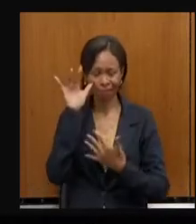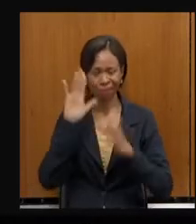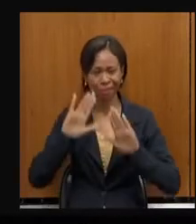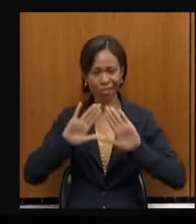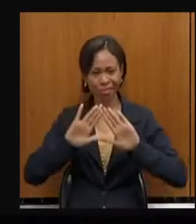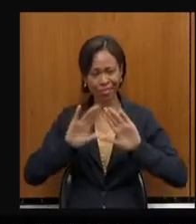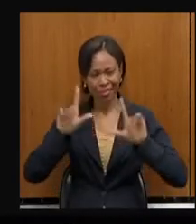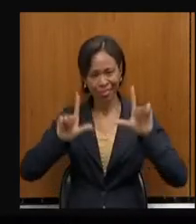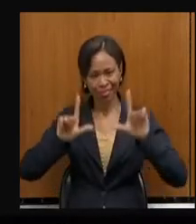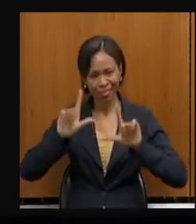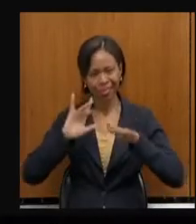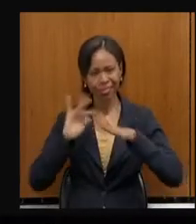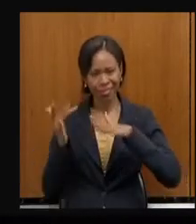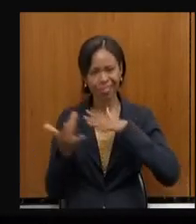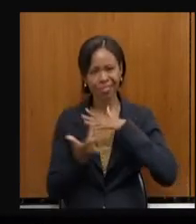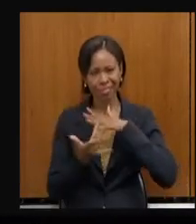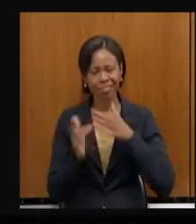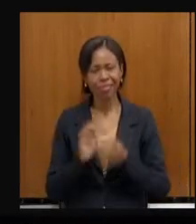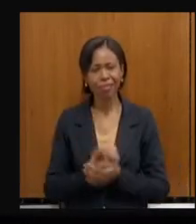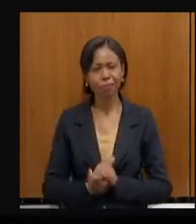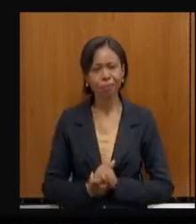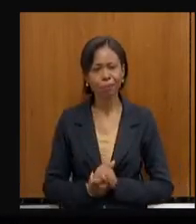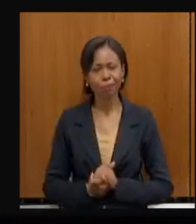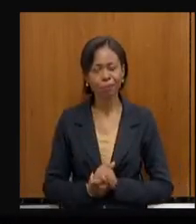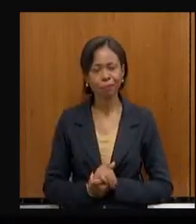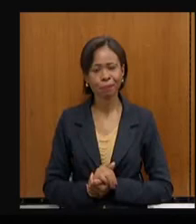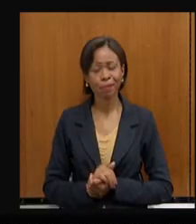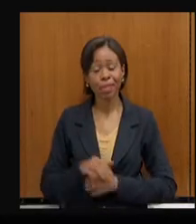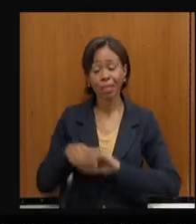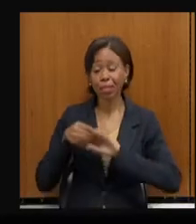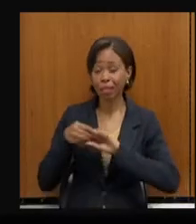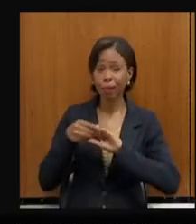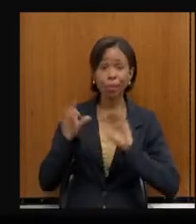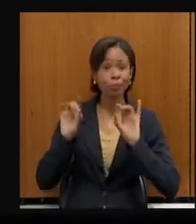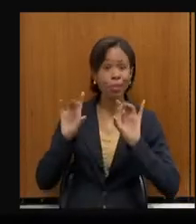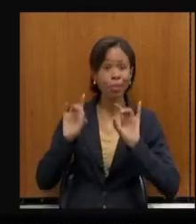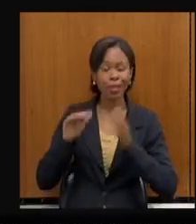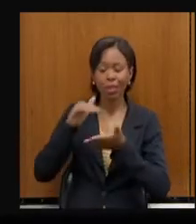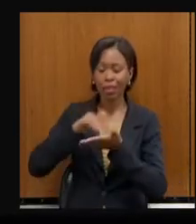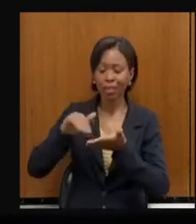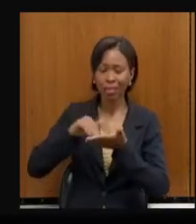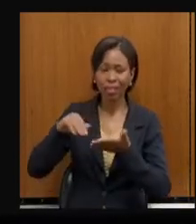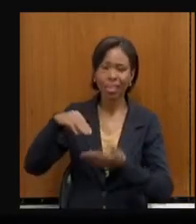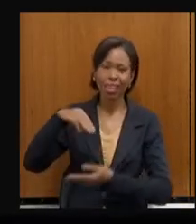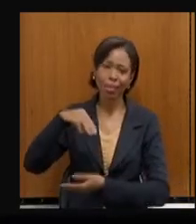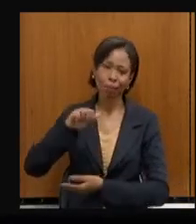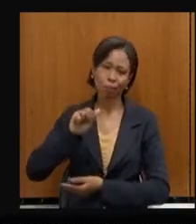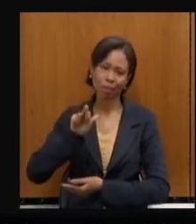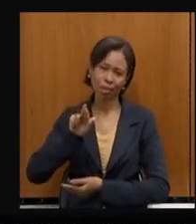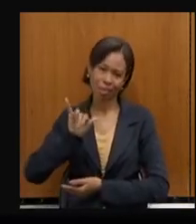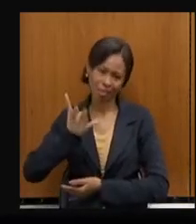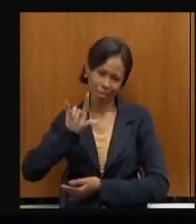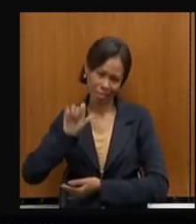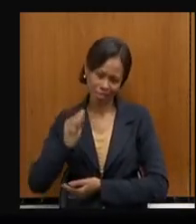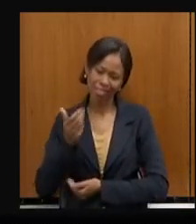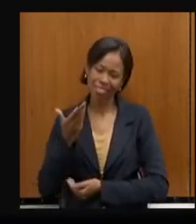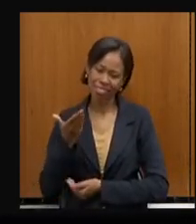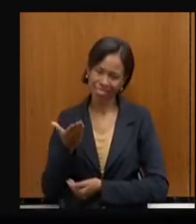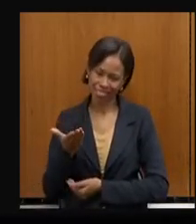pelas redes sociais e cumprimentar de uma forma muito especial a nossa secretária Maria dedo